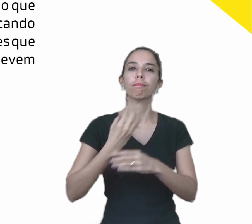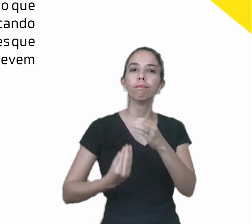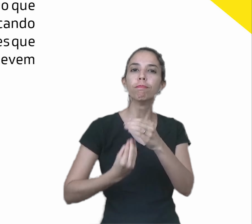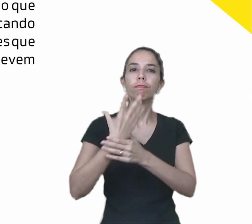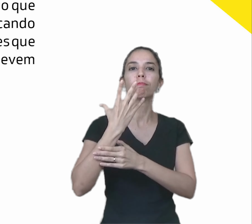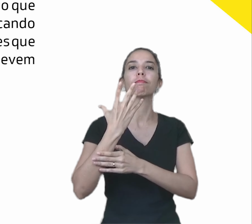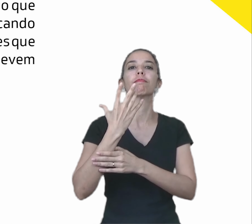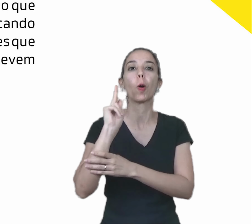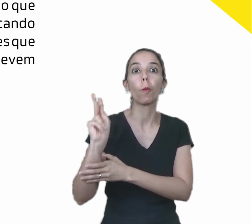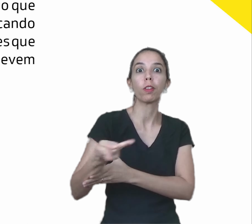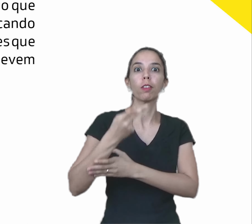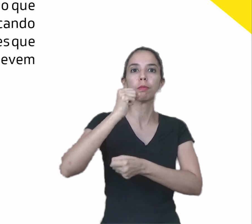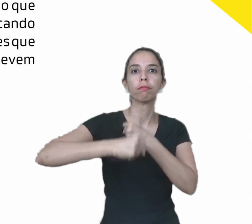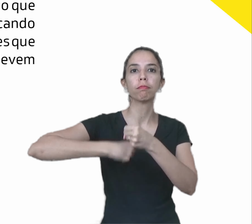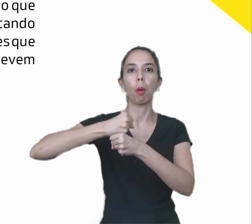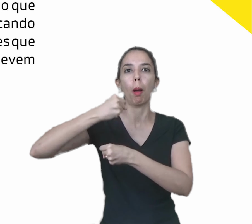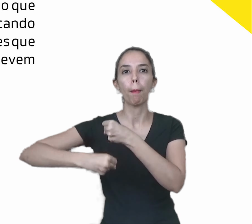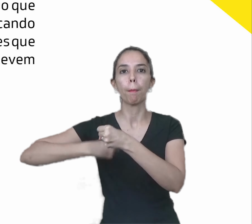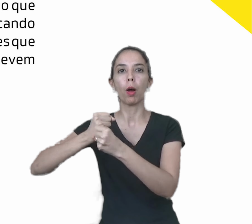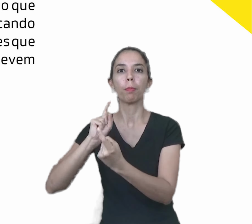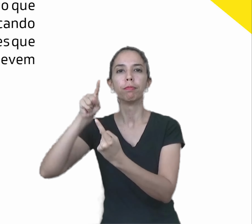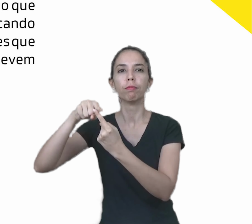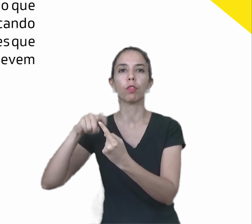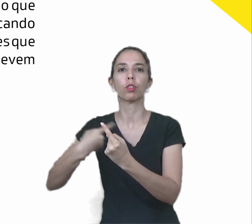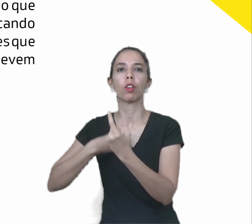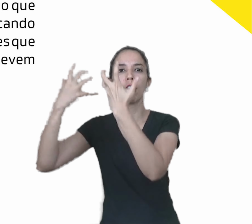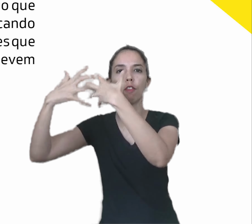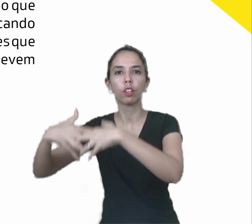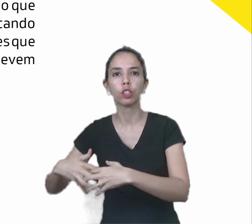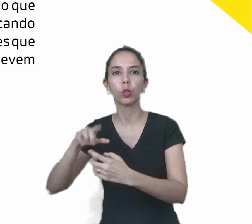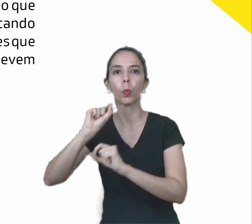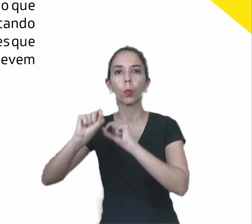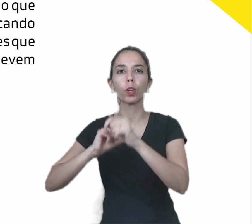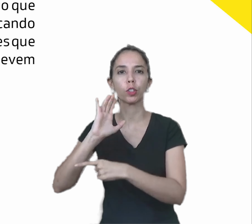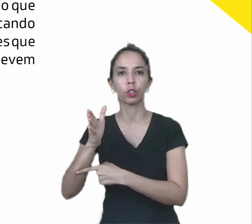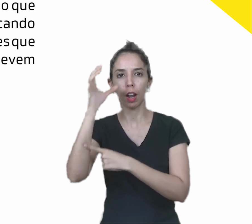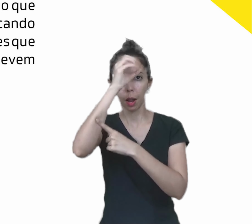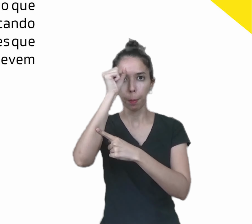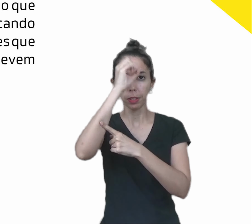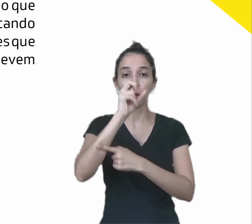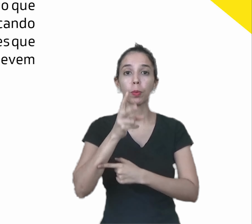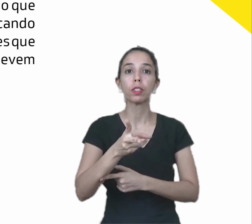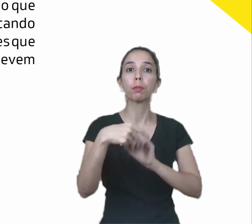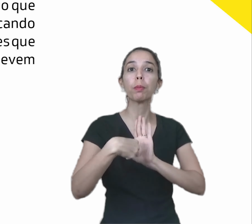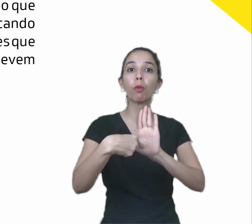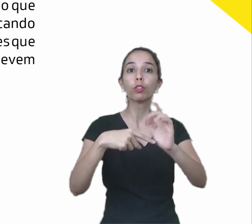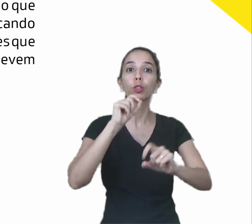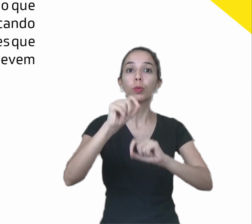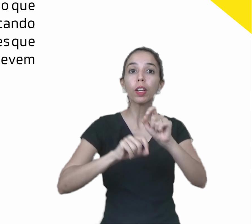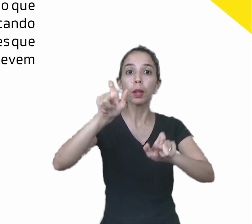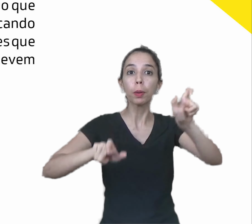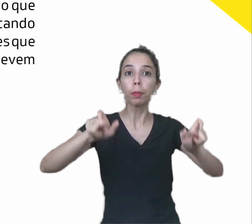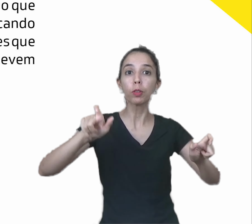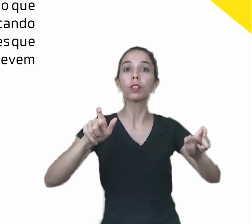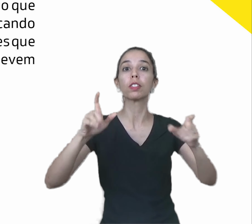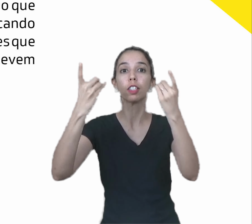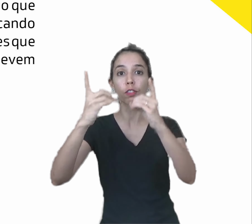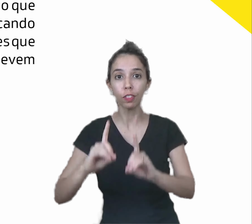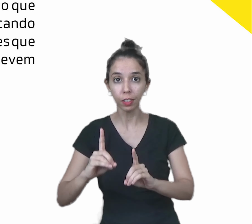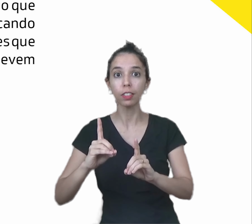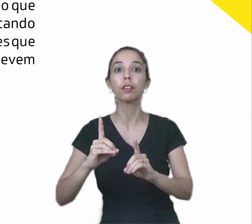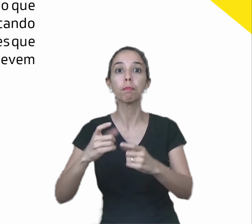acontecimento anual a fim de refletirmos o que constantemente temos aprendido, ratificando sempre a participação